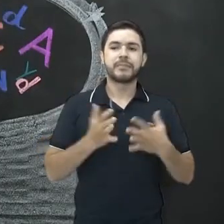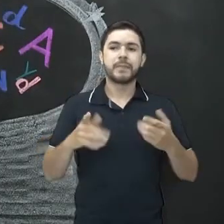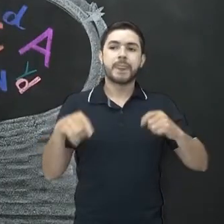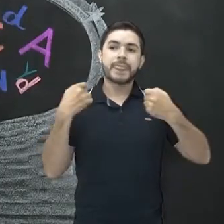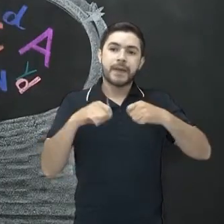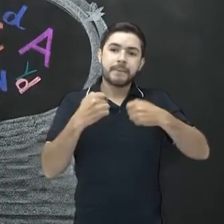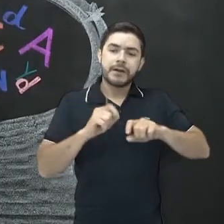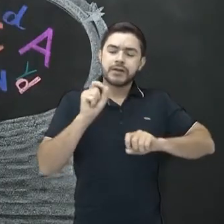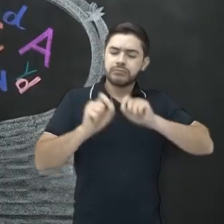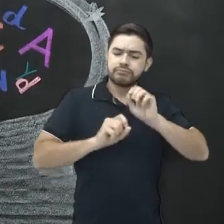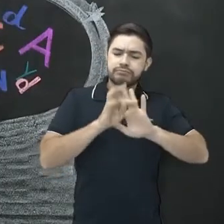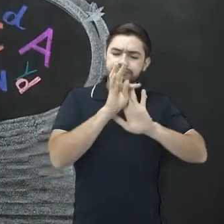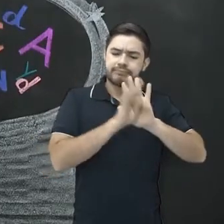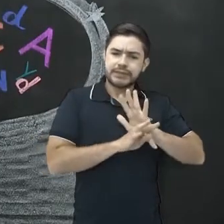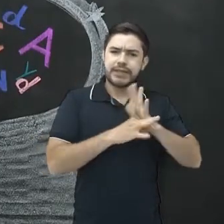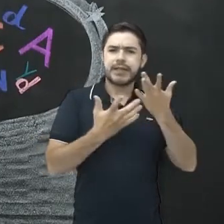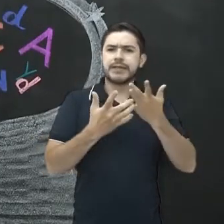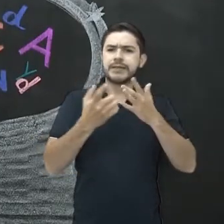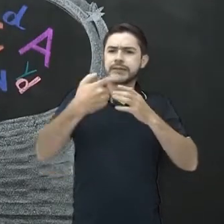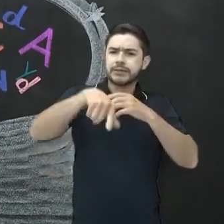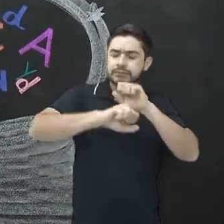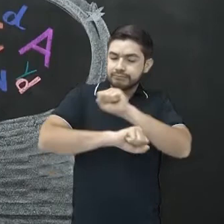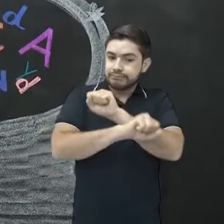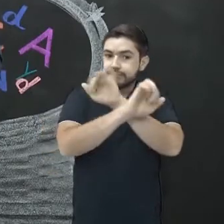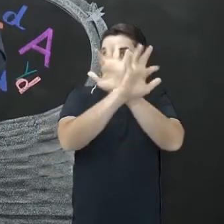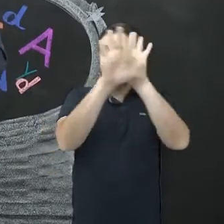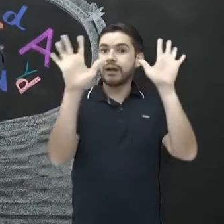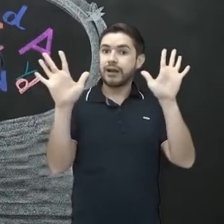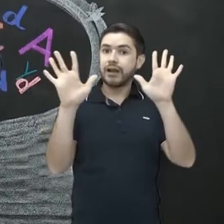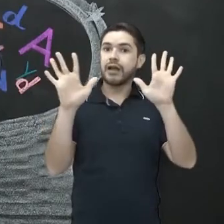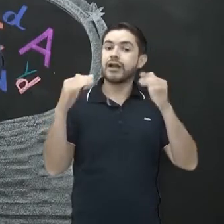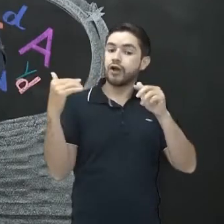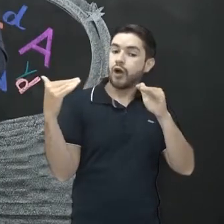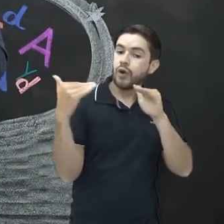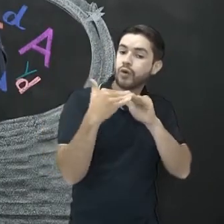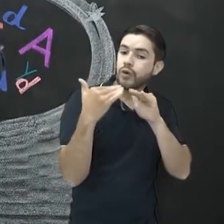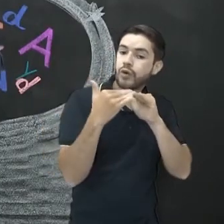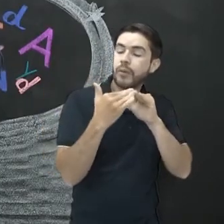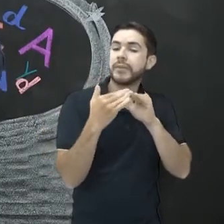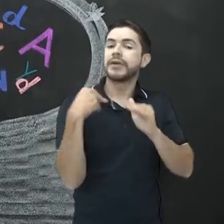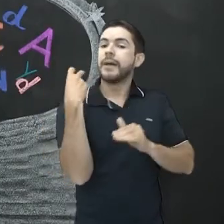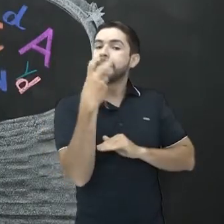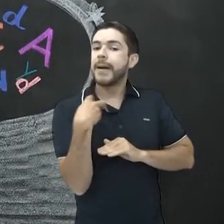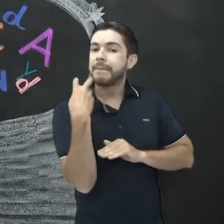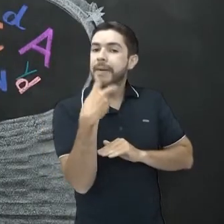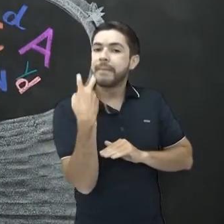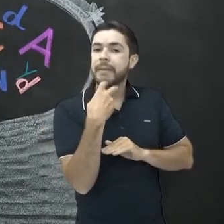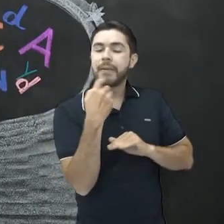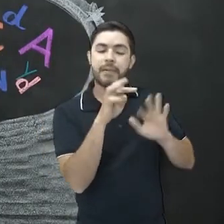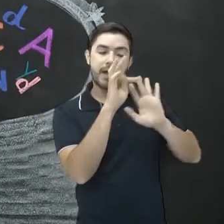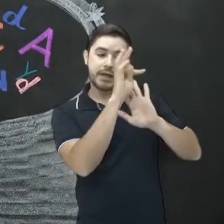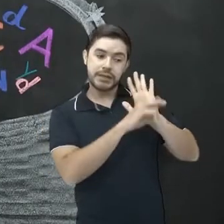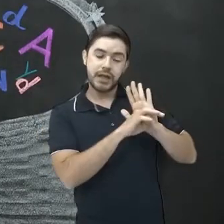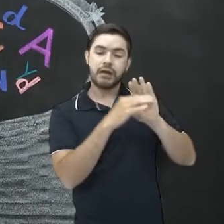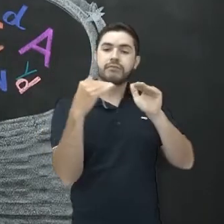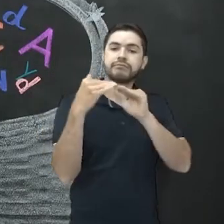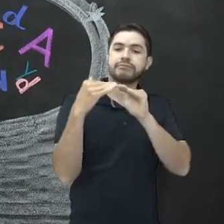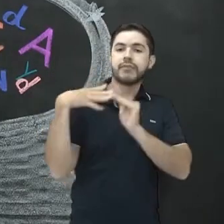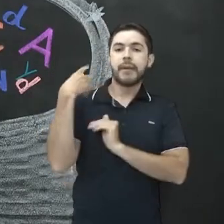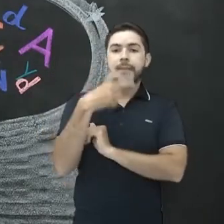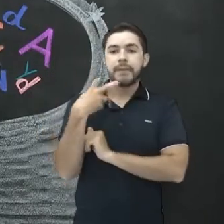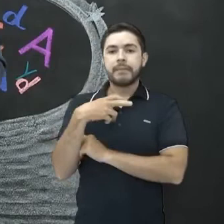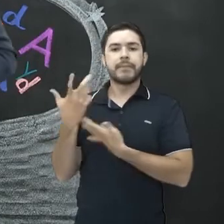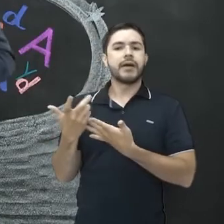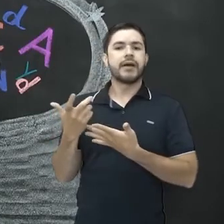ser encadeado de uma forma que faça sentido na fala. Por isso que é importante que a fala seja conduzida por alguns elementos, como a